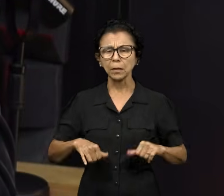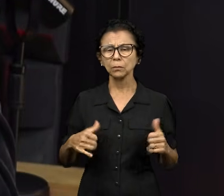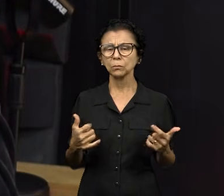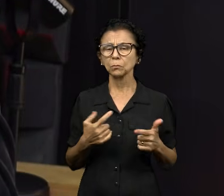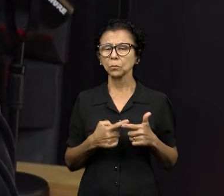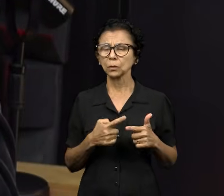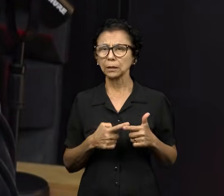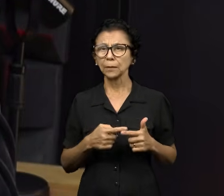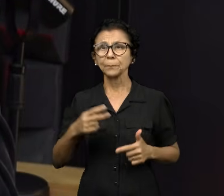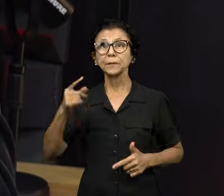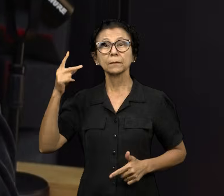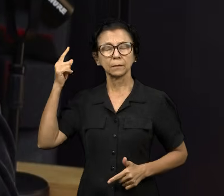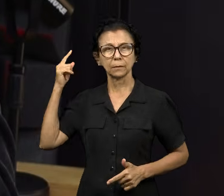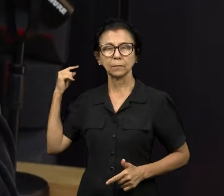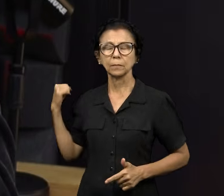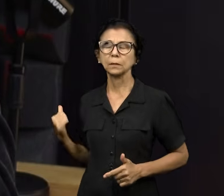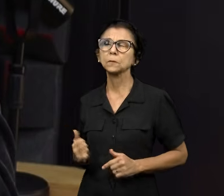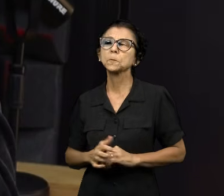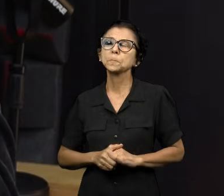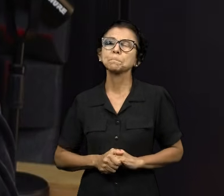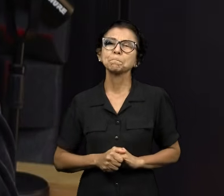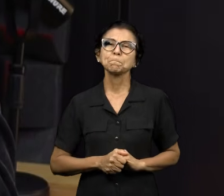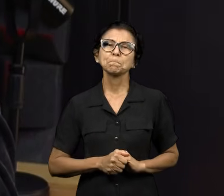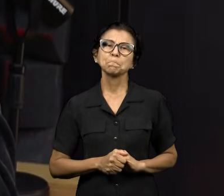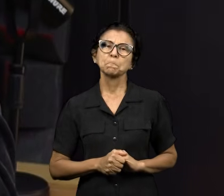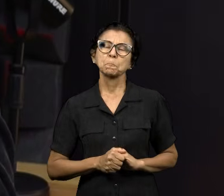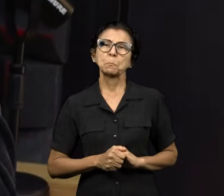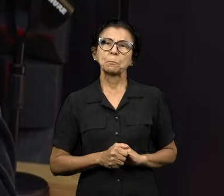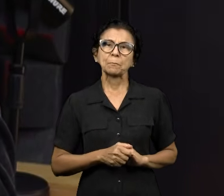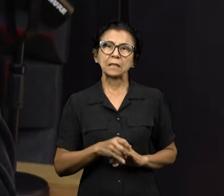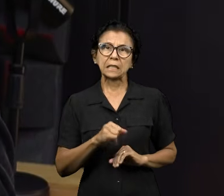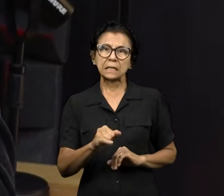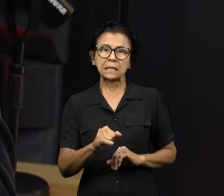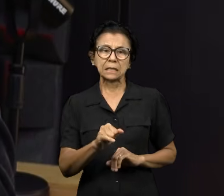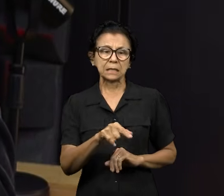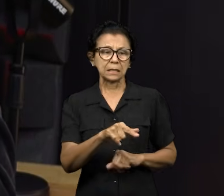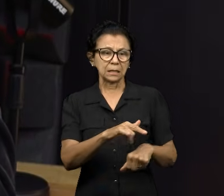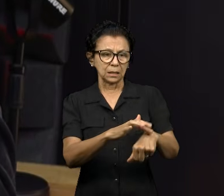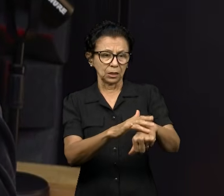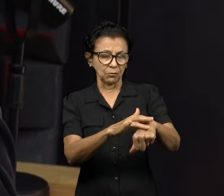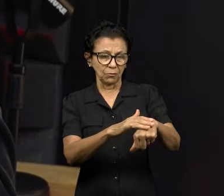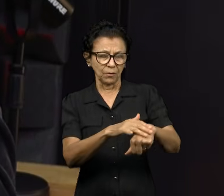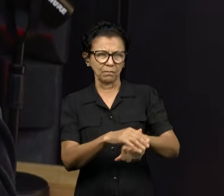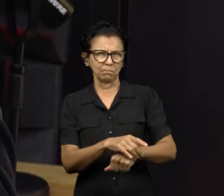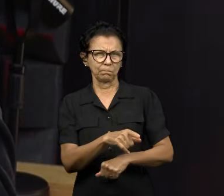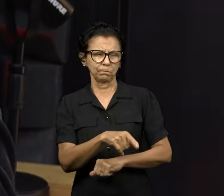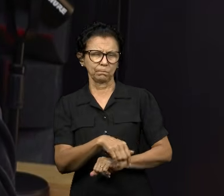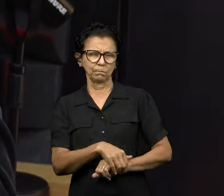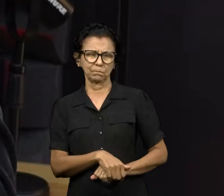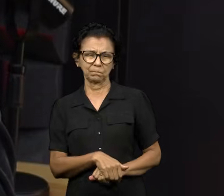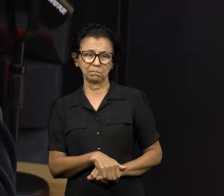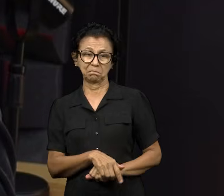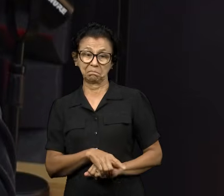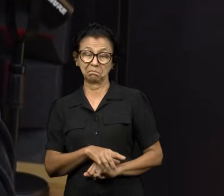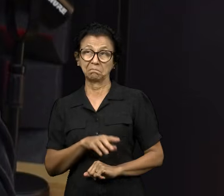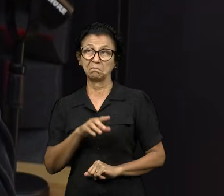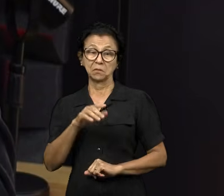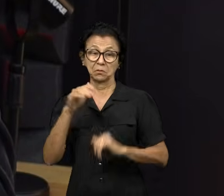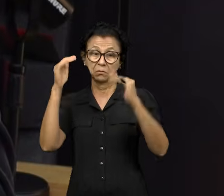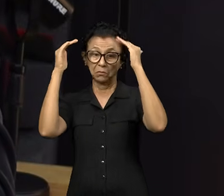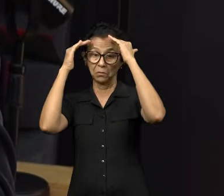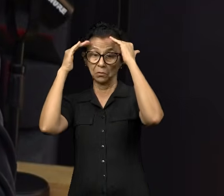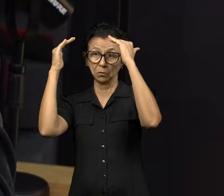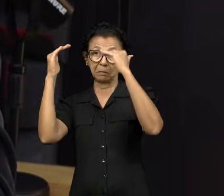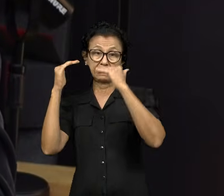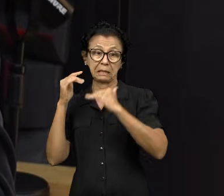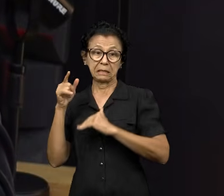porque naquela época se pensava que se alguém estava enfermo é porque ele fez algo que desagradou a Deus